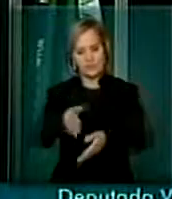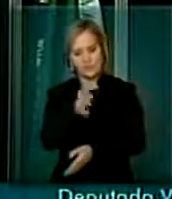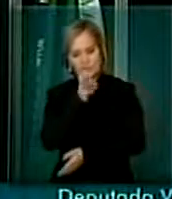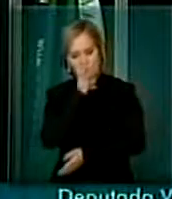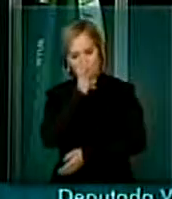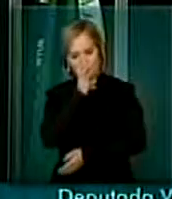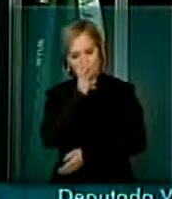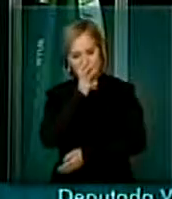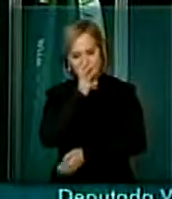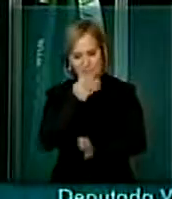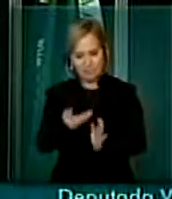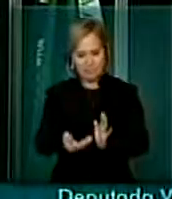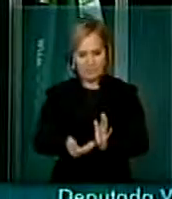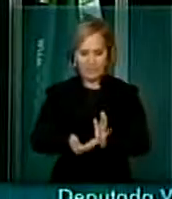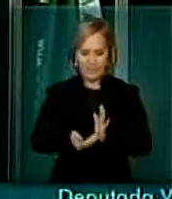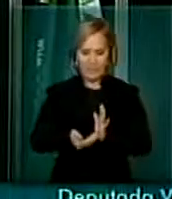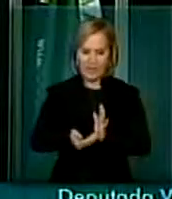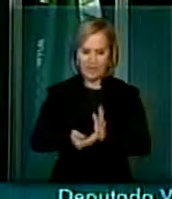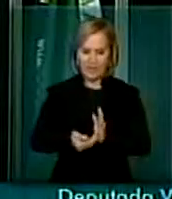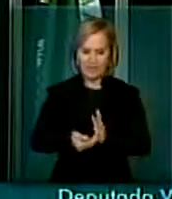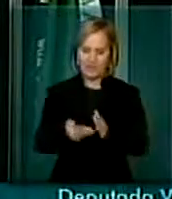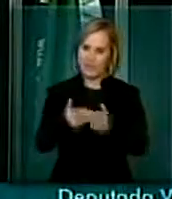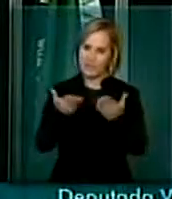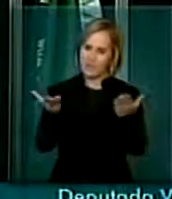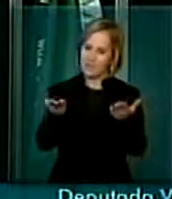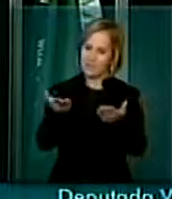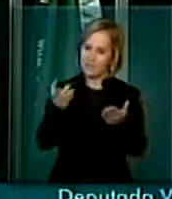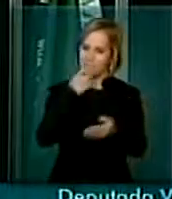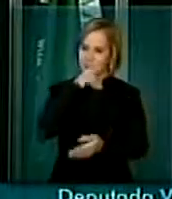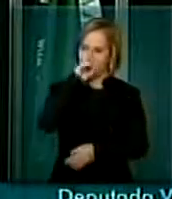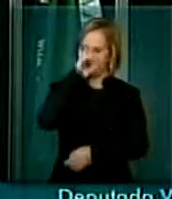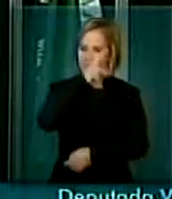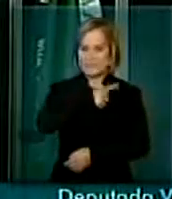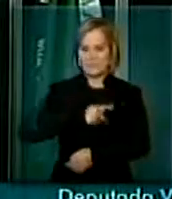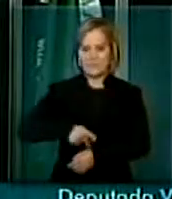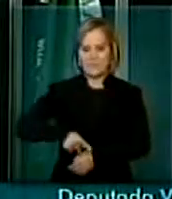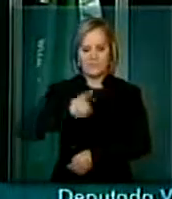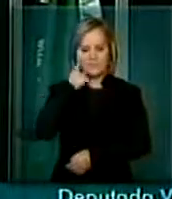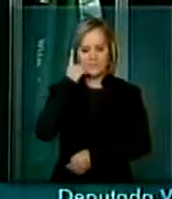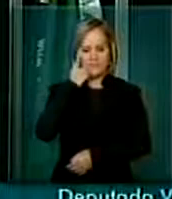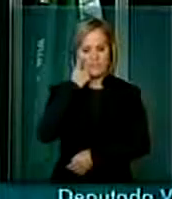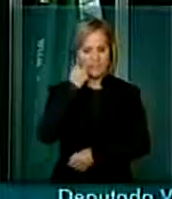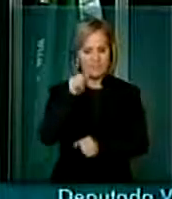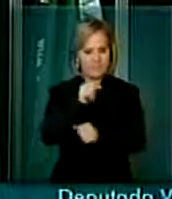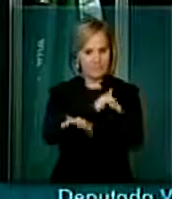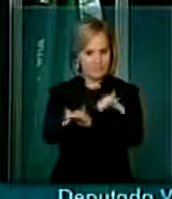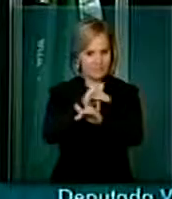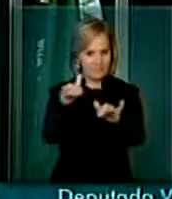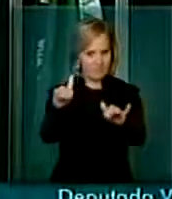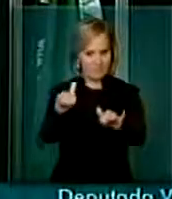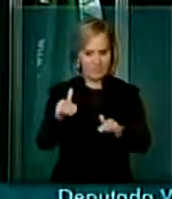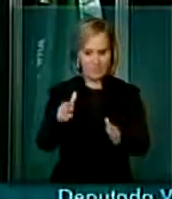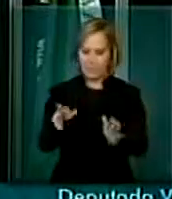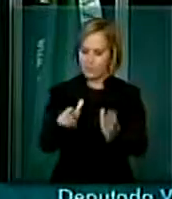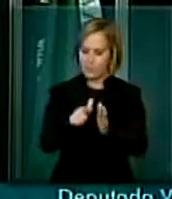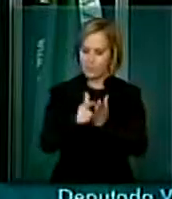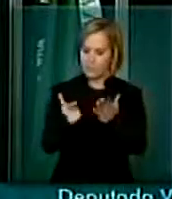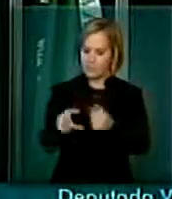Mas, senhor presidente, senhoras e senhores parlamentares, foi divulgado pela imprensa de nosso país